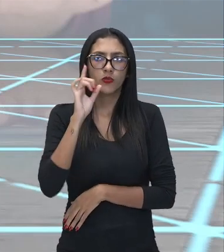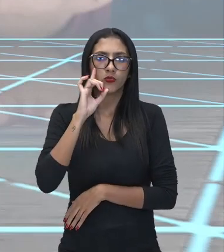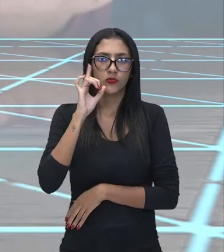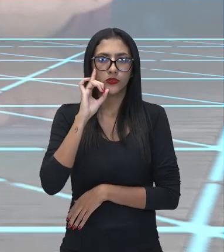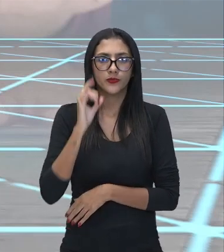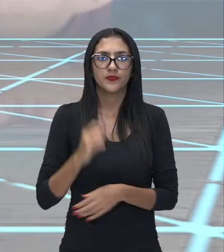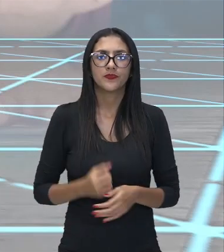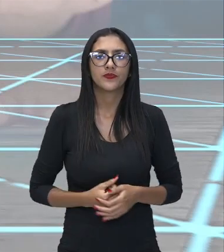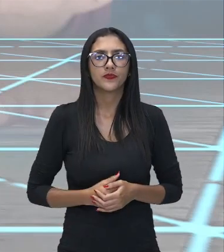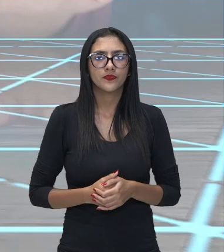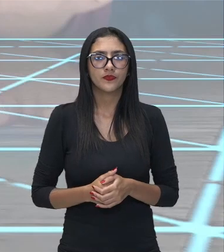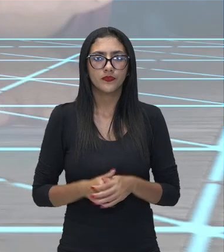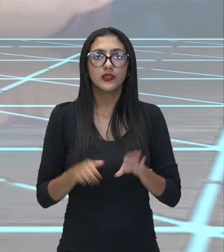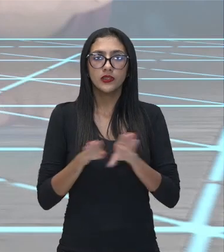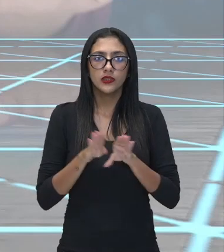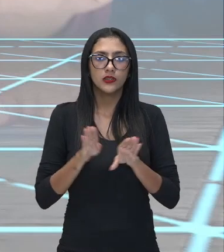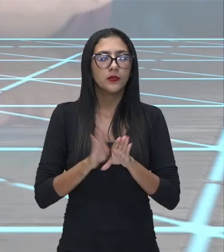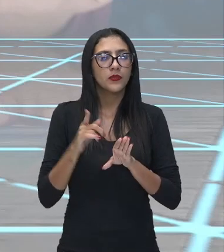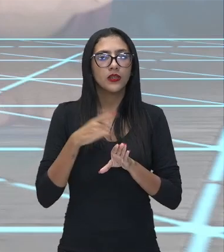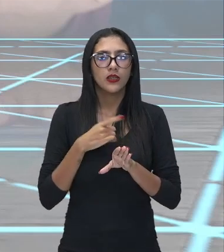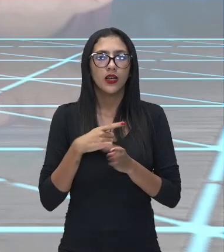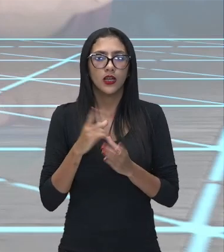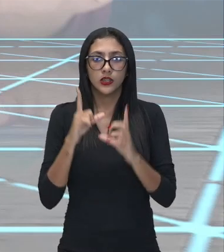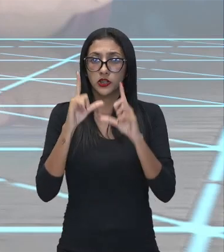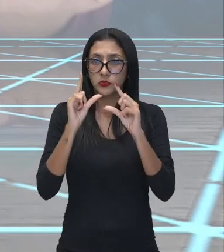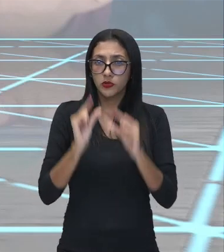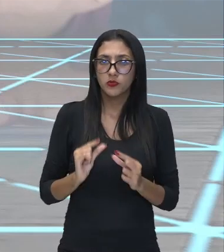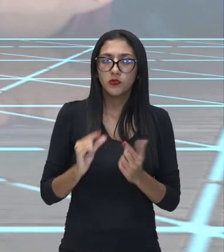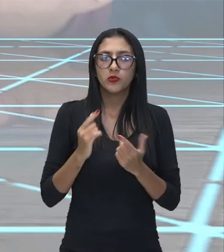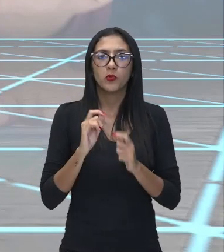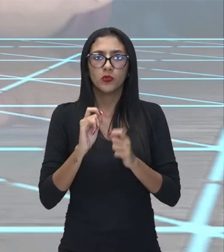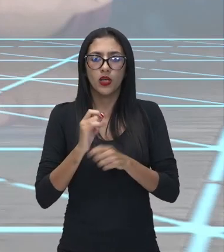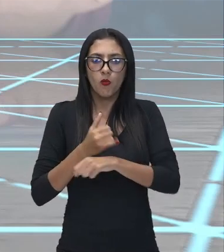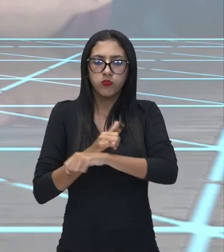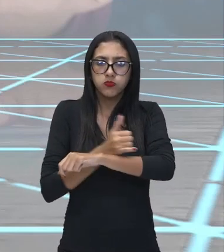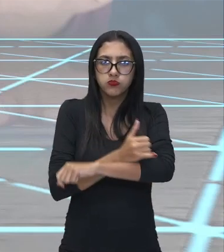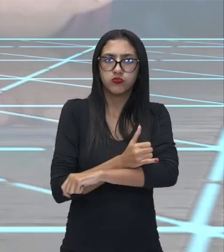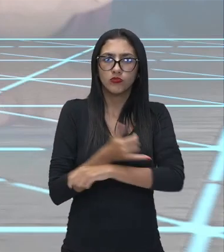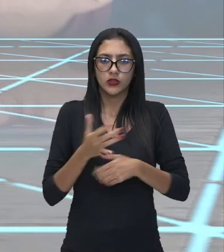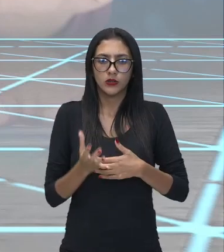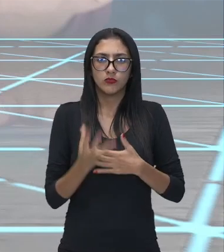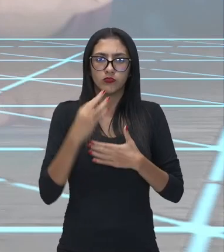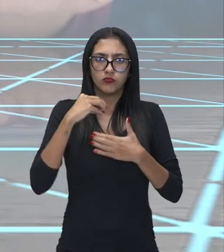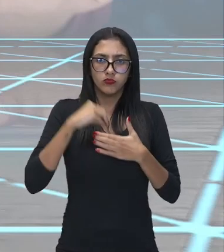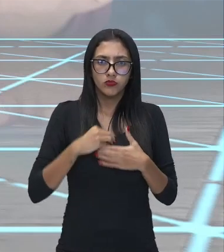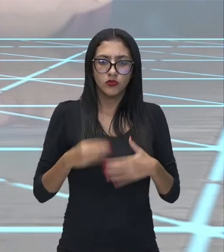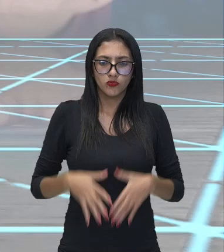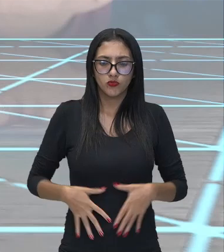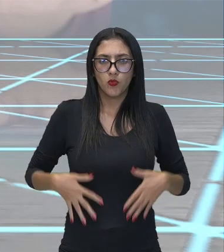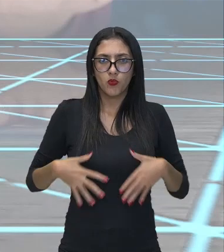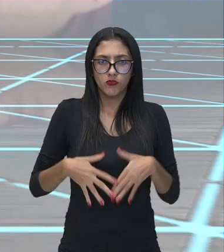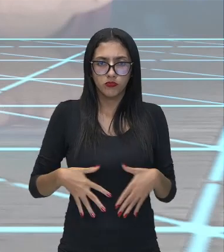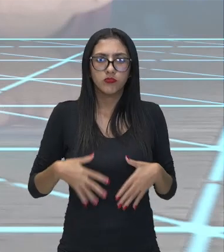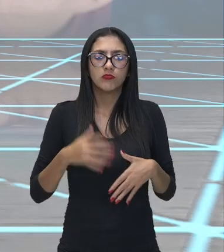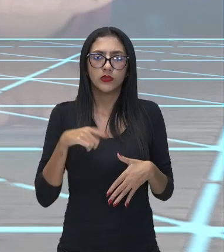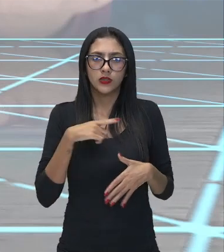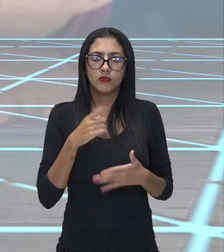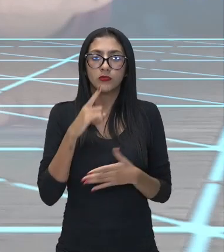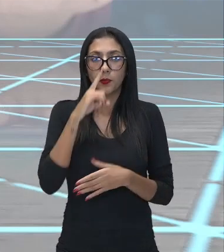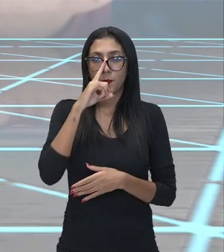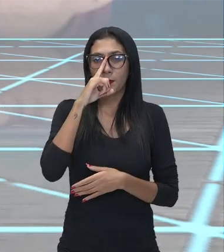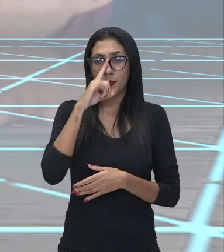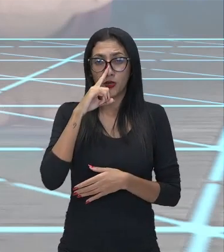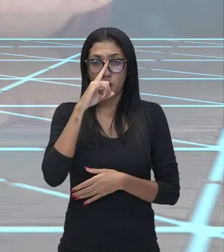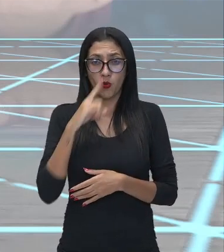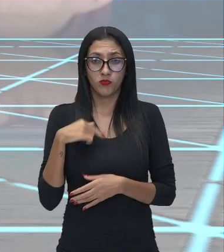Reduz, então, essa gordura visceral, que é essa gordura que está acumulada aqui na região das vísceras, que é muito nociva à nossa